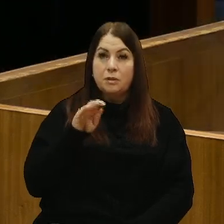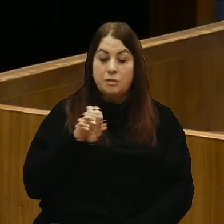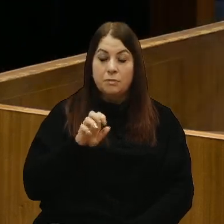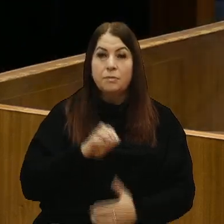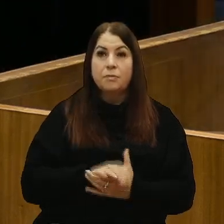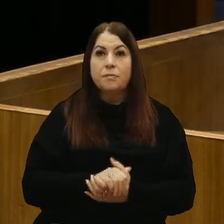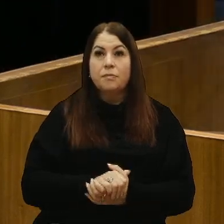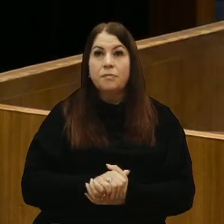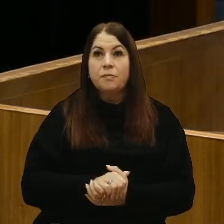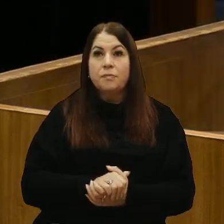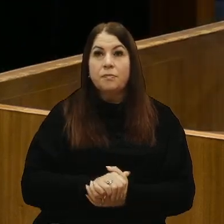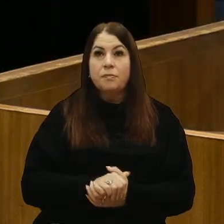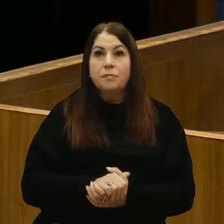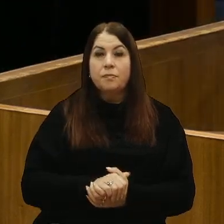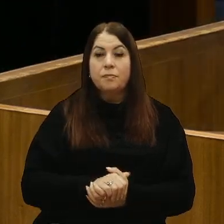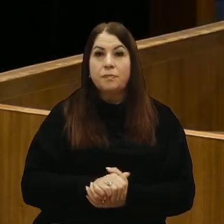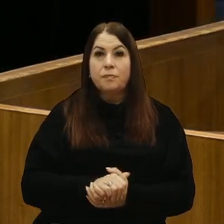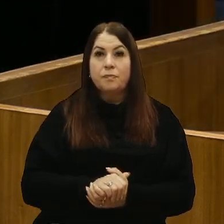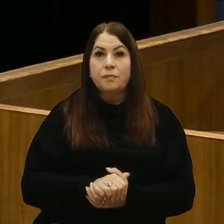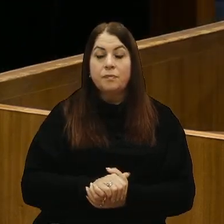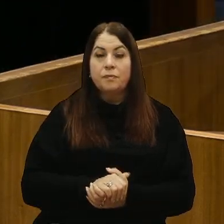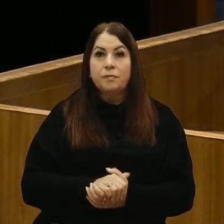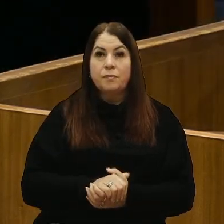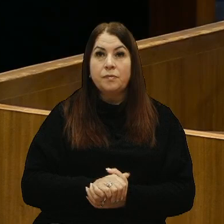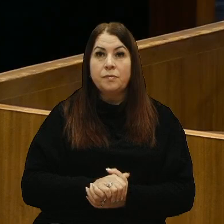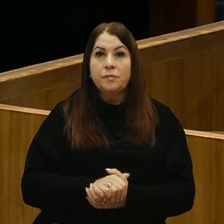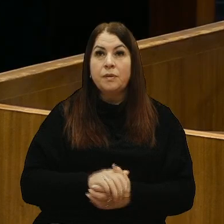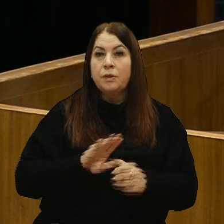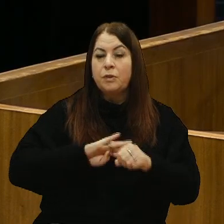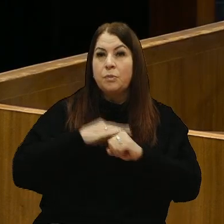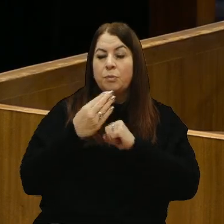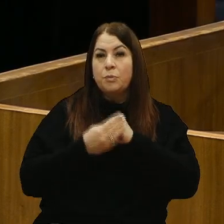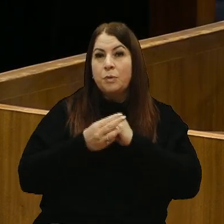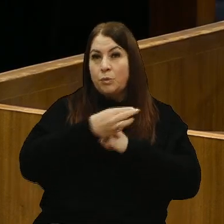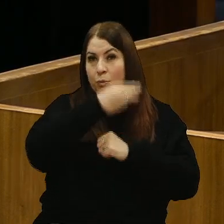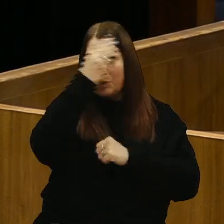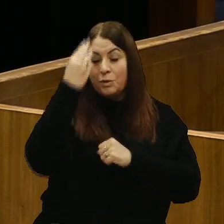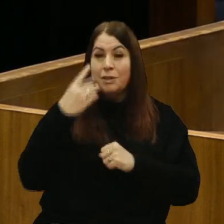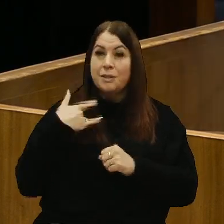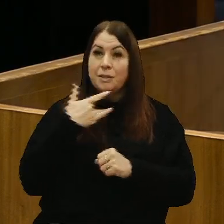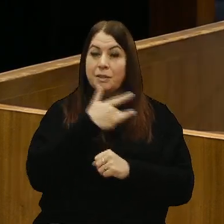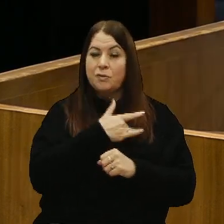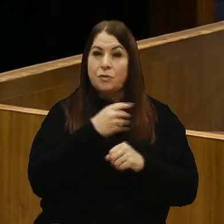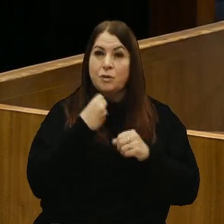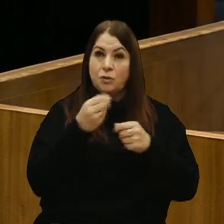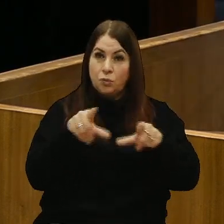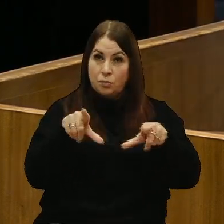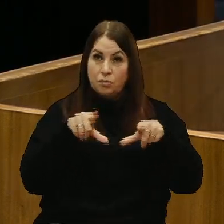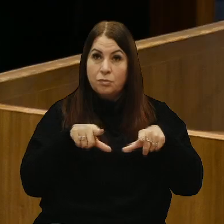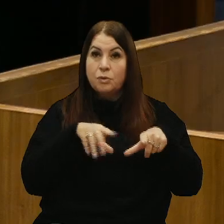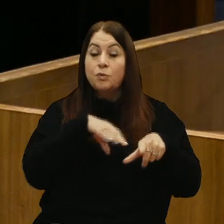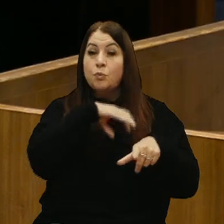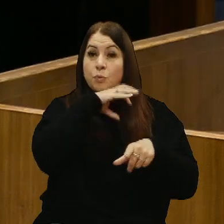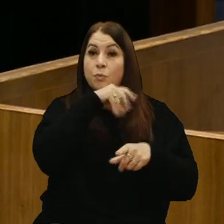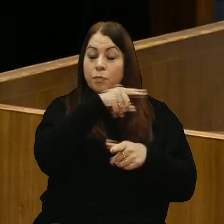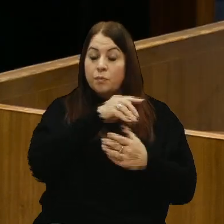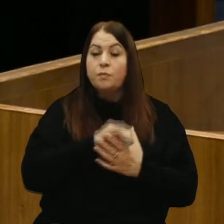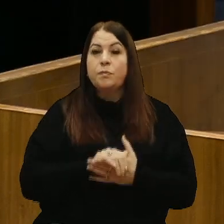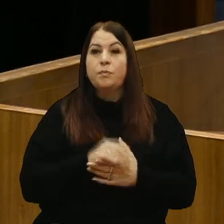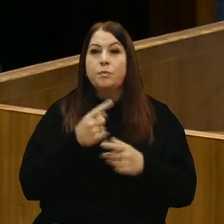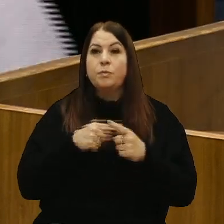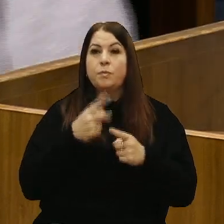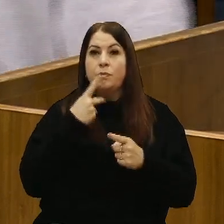Ali, condomínio Dom Guilherme, ali no bairro Nossa Senhora da Saúde, entregando os títulos. Por que eu falo isso?